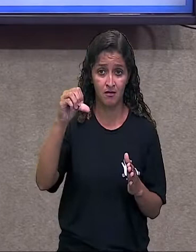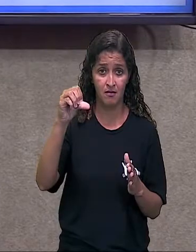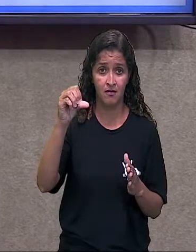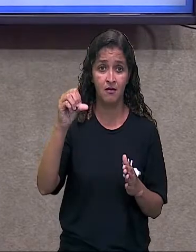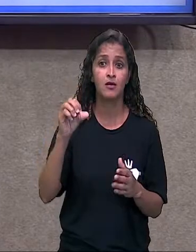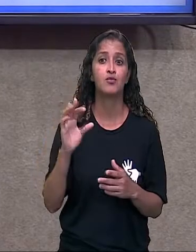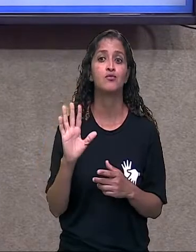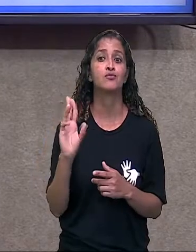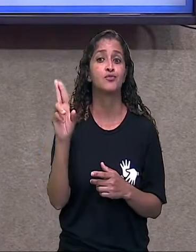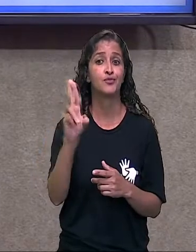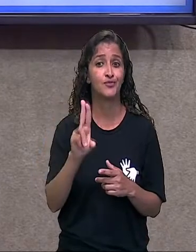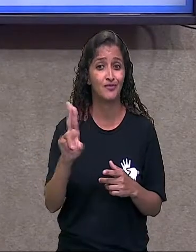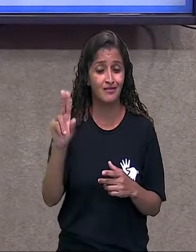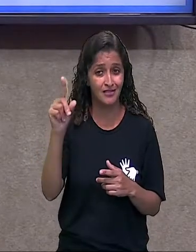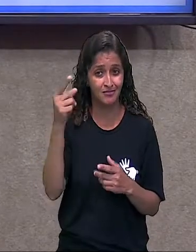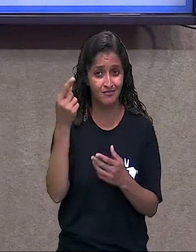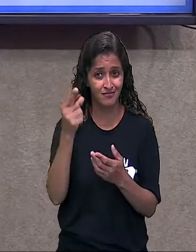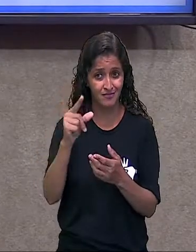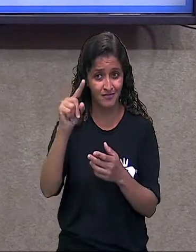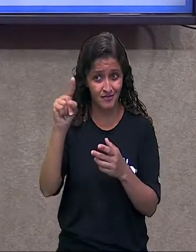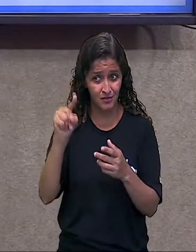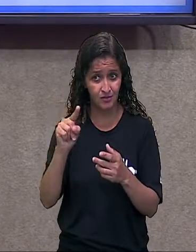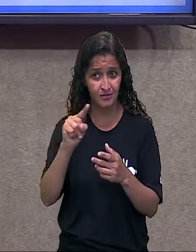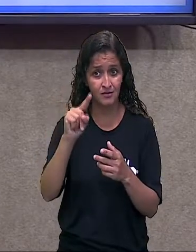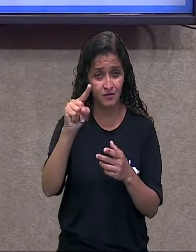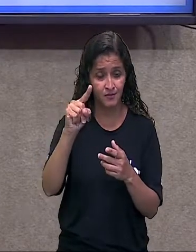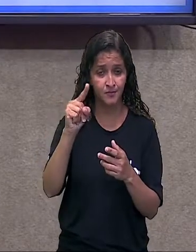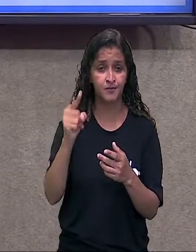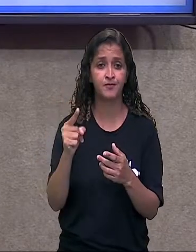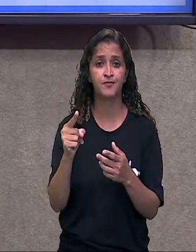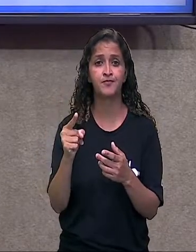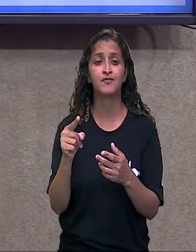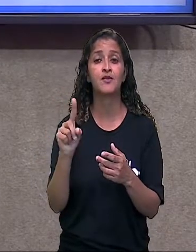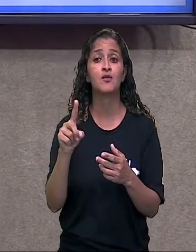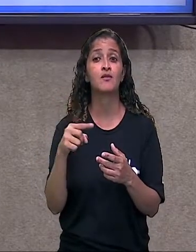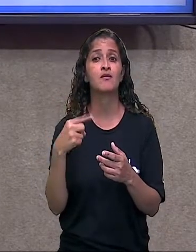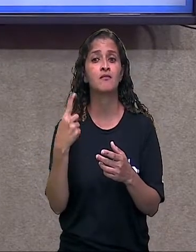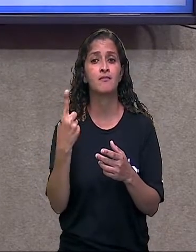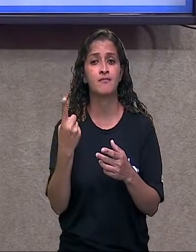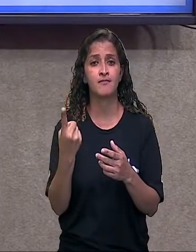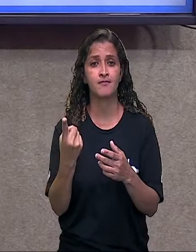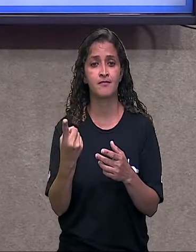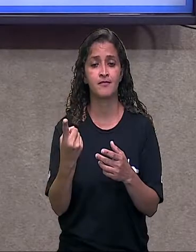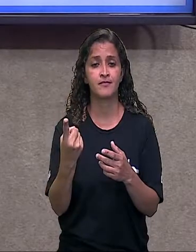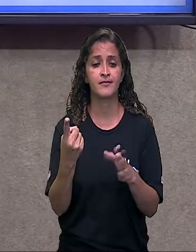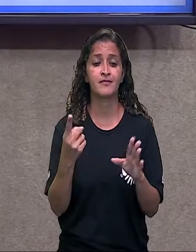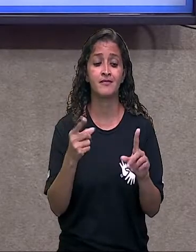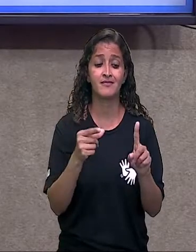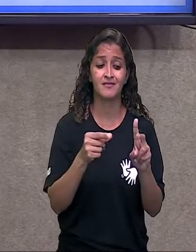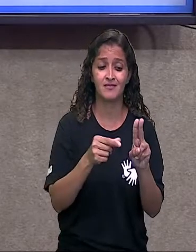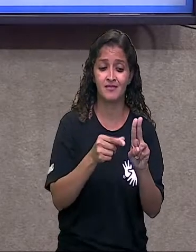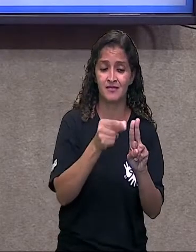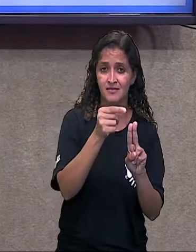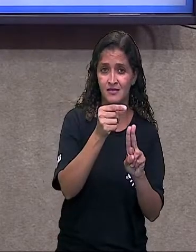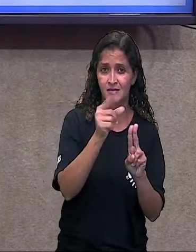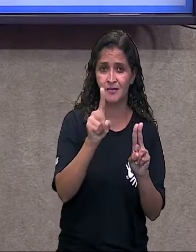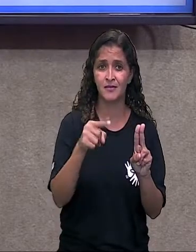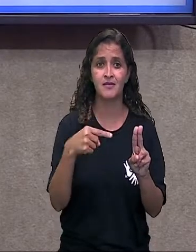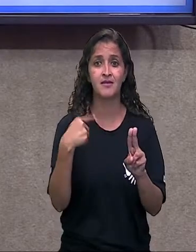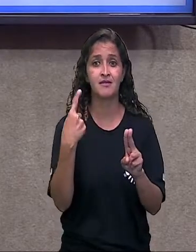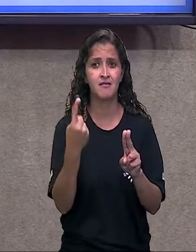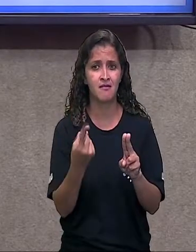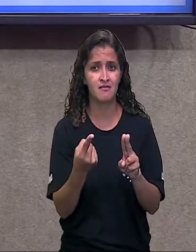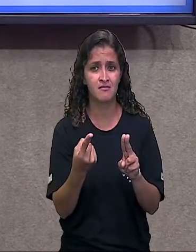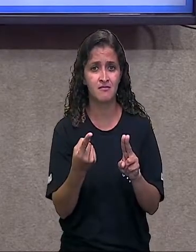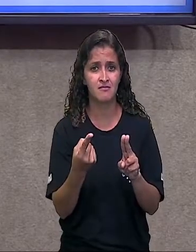não é isso? E aí, para a gente passar para dezena, ó,